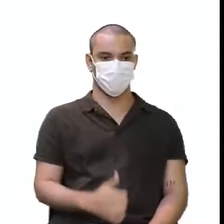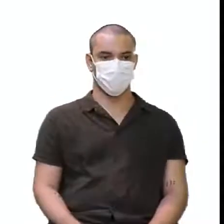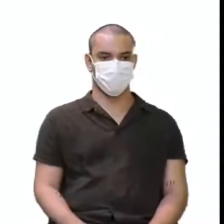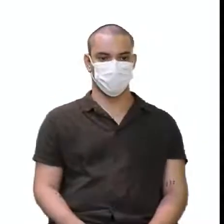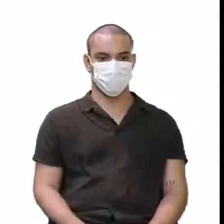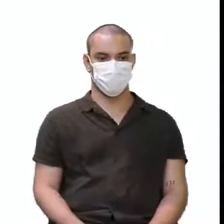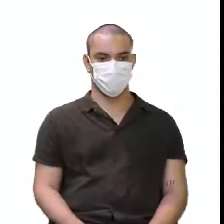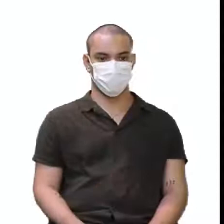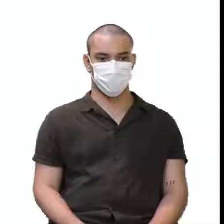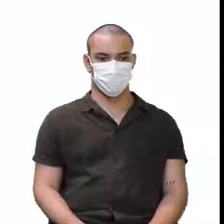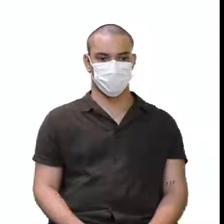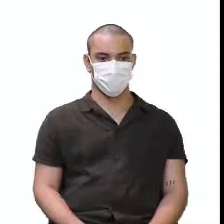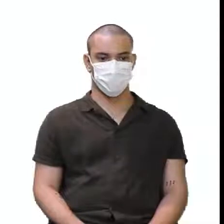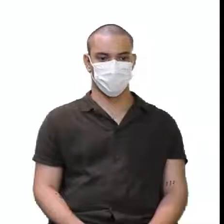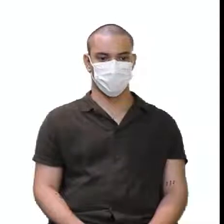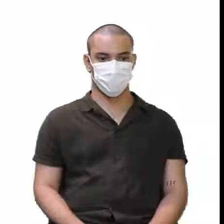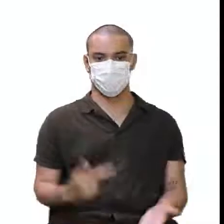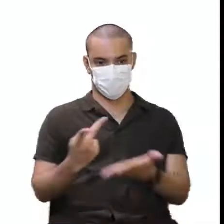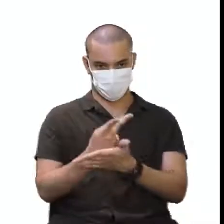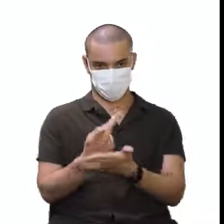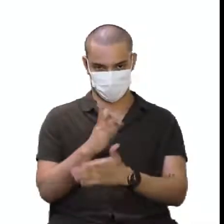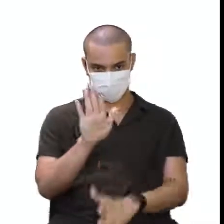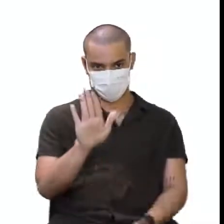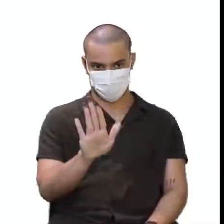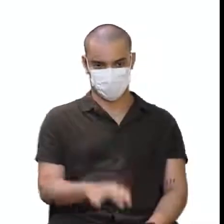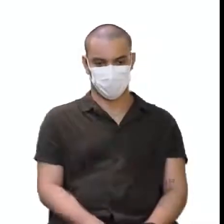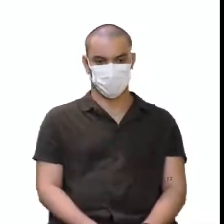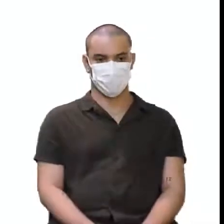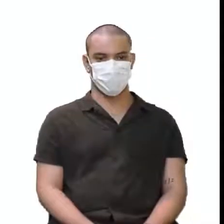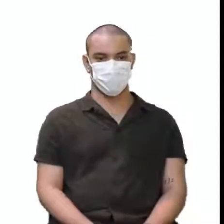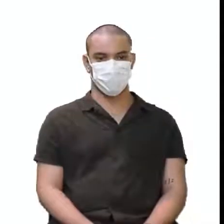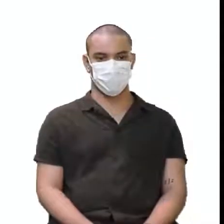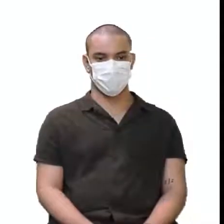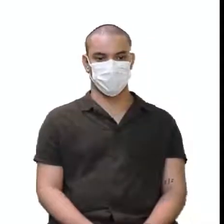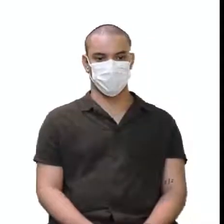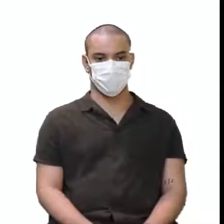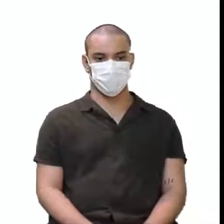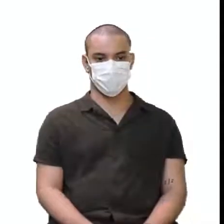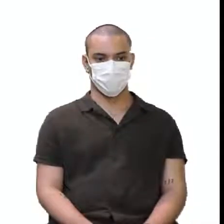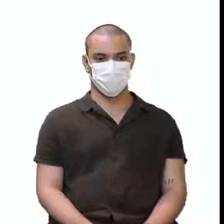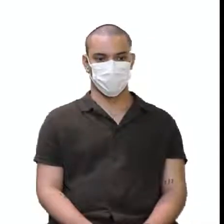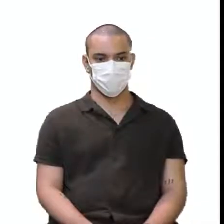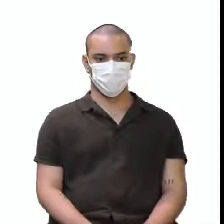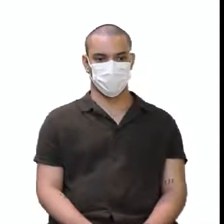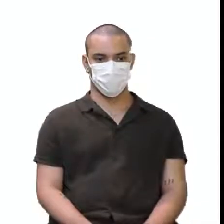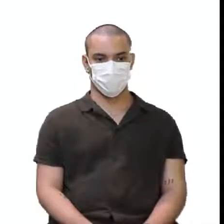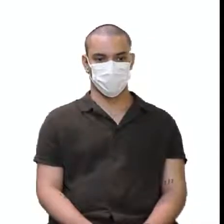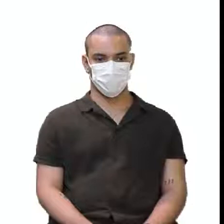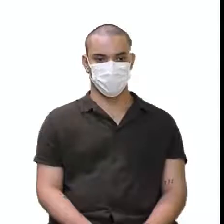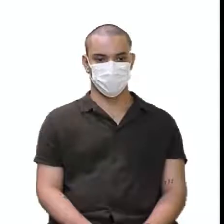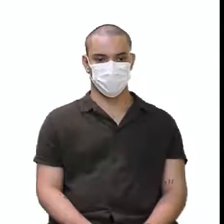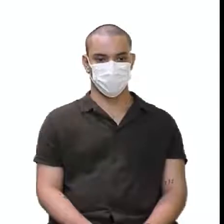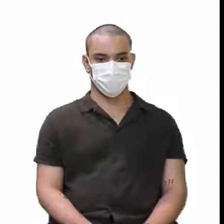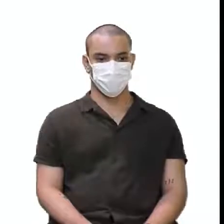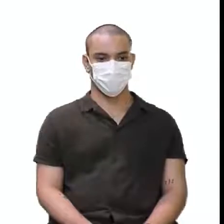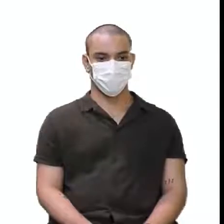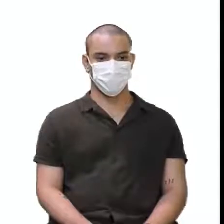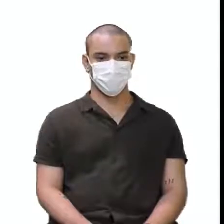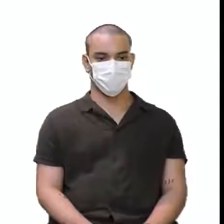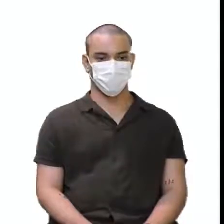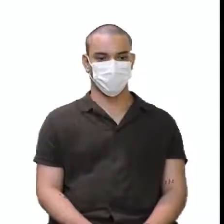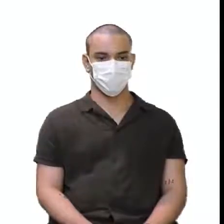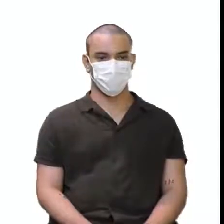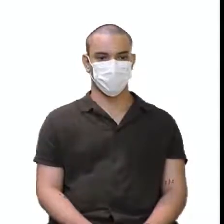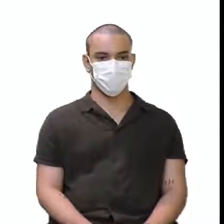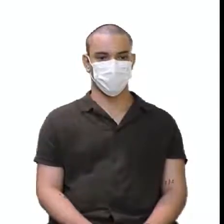Tô falando de homozigoto, tô colocando outra coisa. Oh, Jesus, borracha. Pronto,